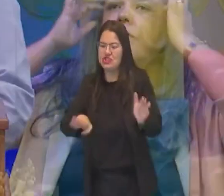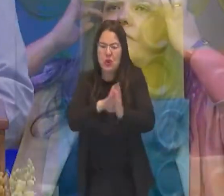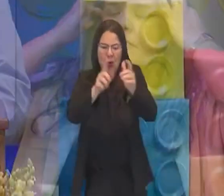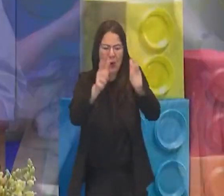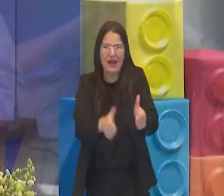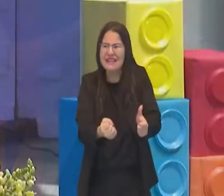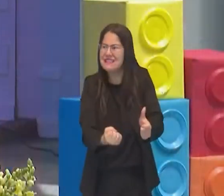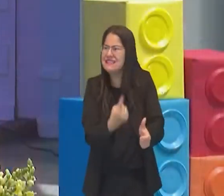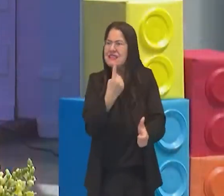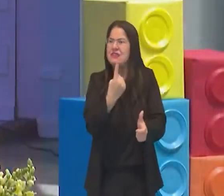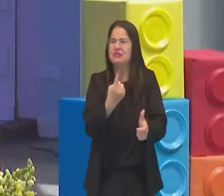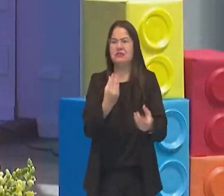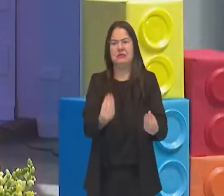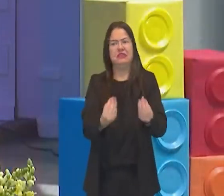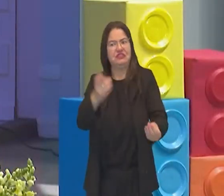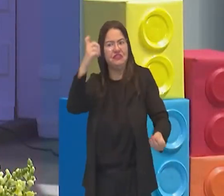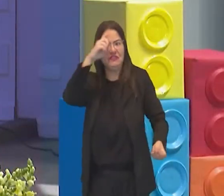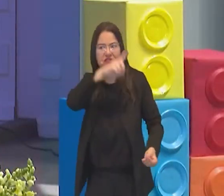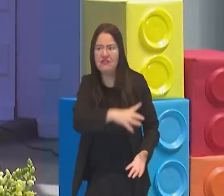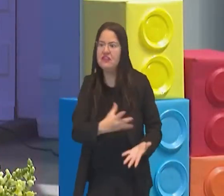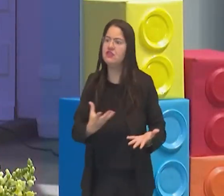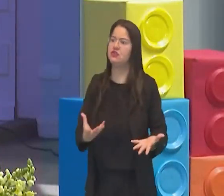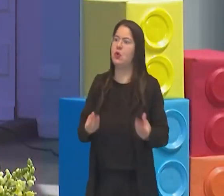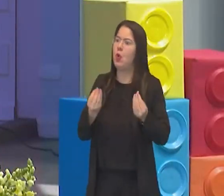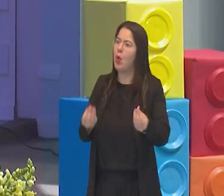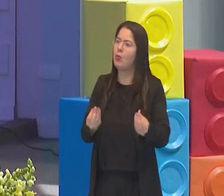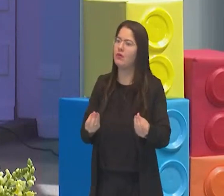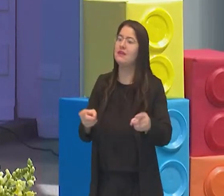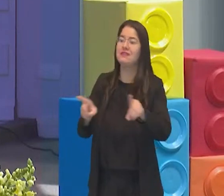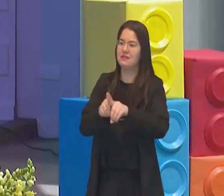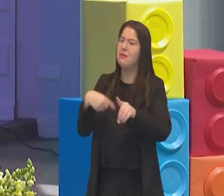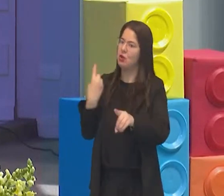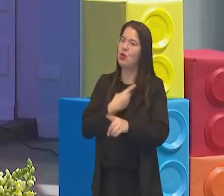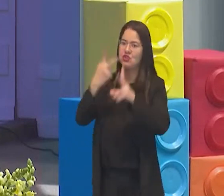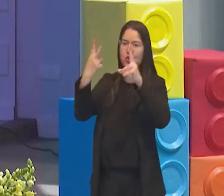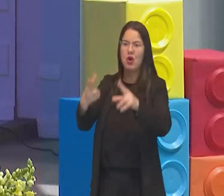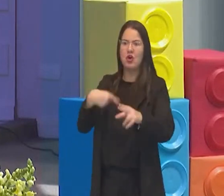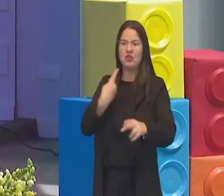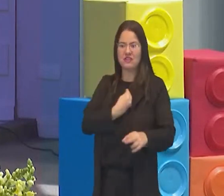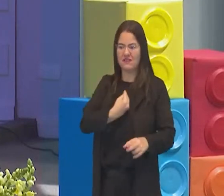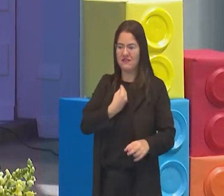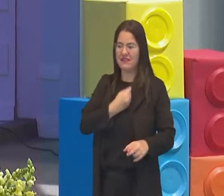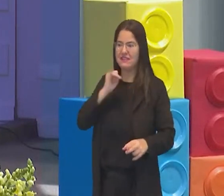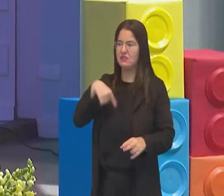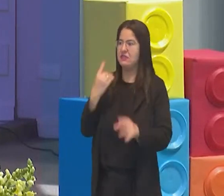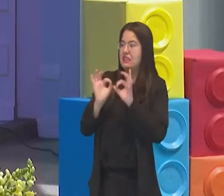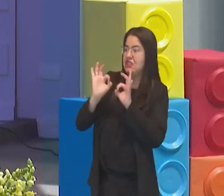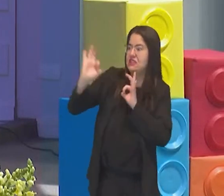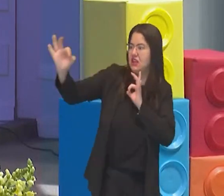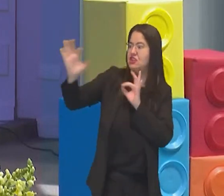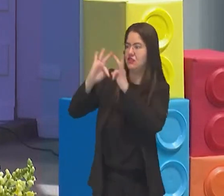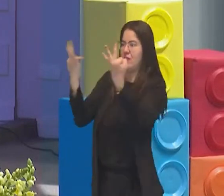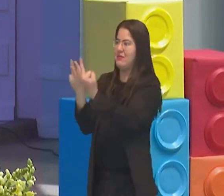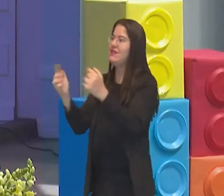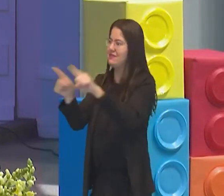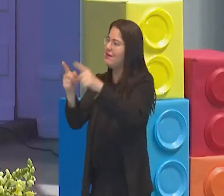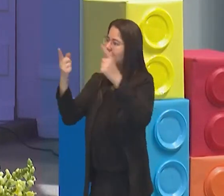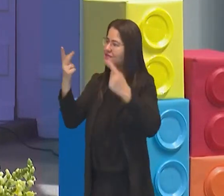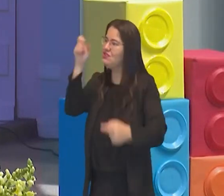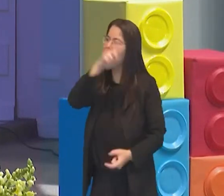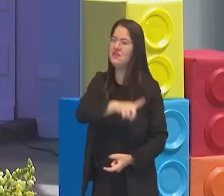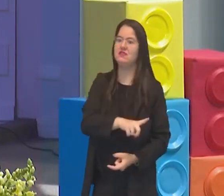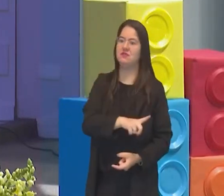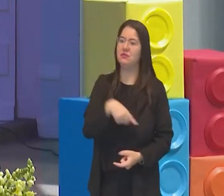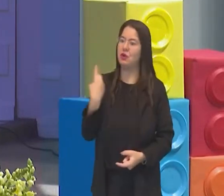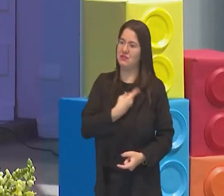lugar. Como é difícil estar distante das pessoas que nós amamos e que nos amam